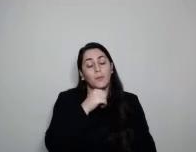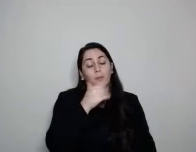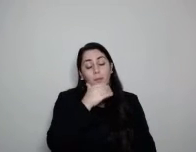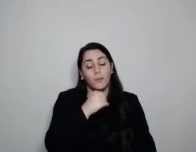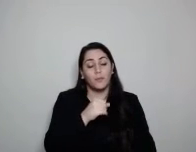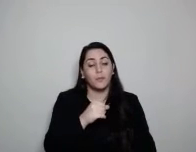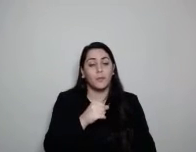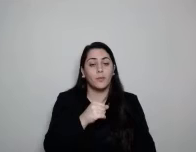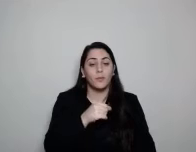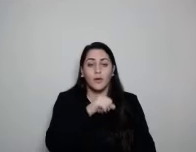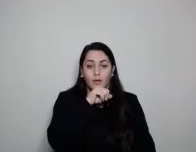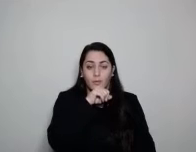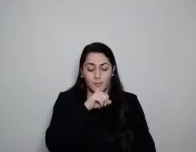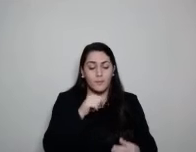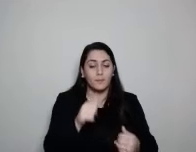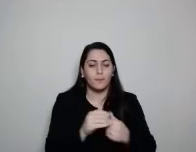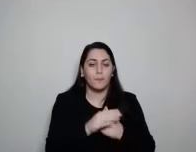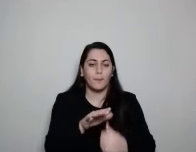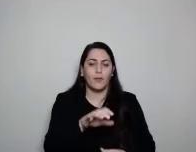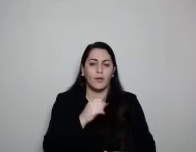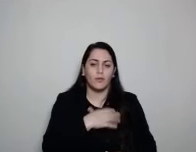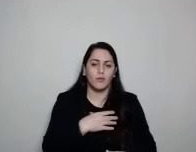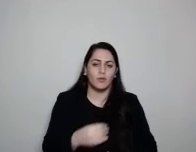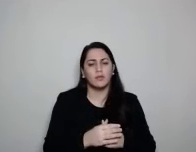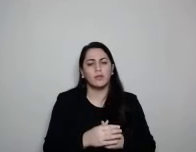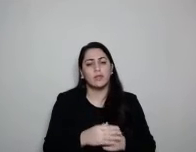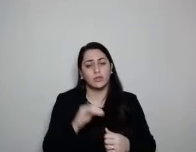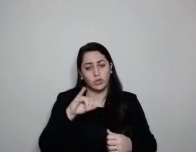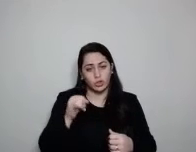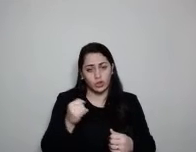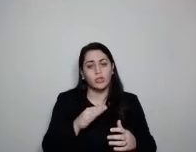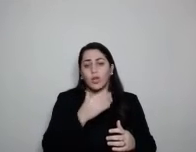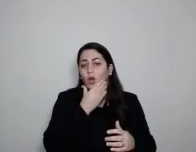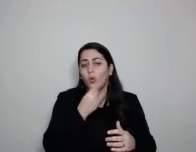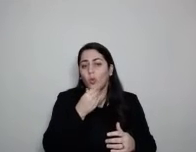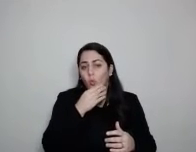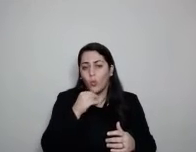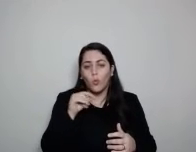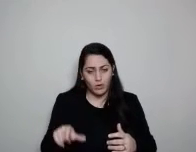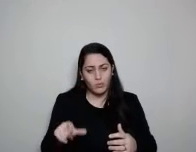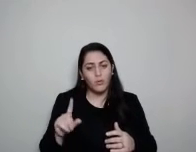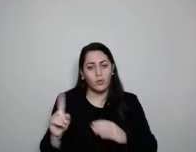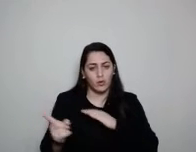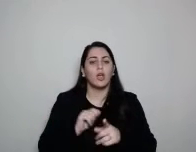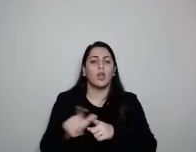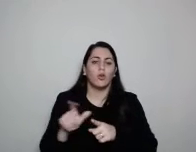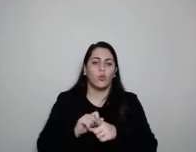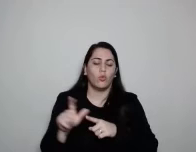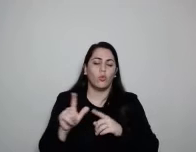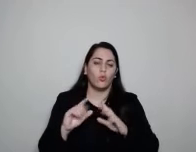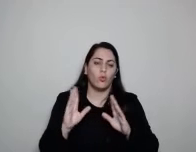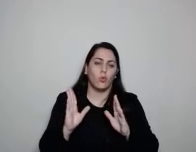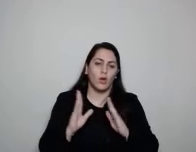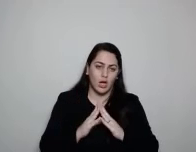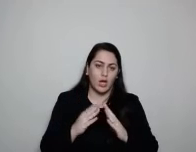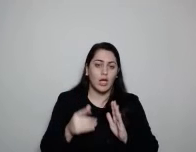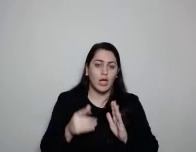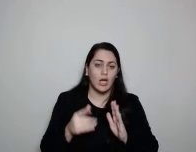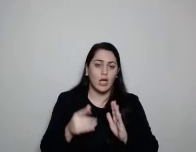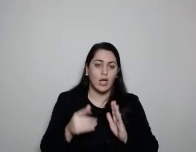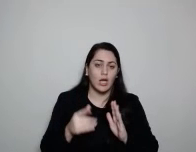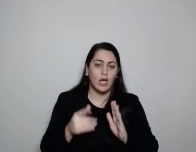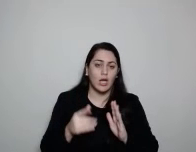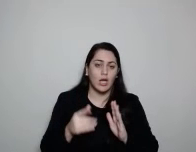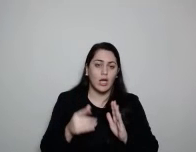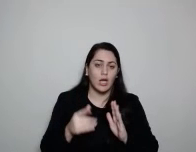adequada para isso. A princípio, ele tinha ficado na residência dos pais, mas alugou, então, um imóvel para poder exercer essa guarda